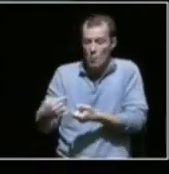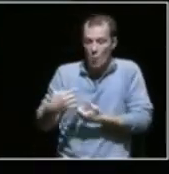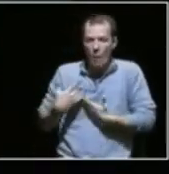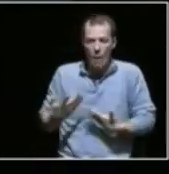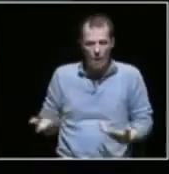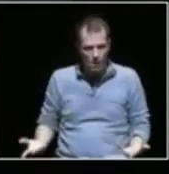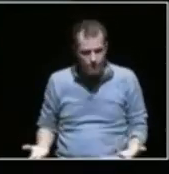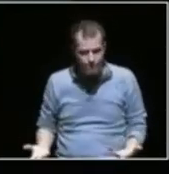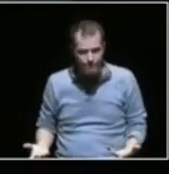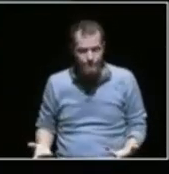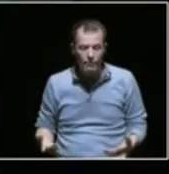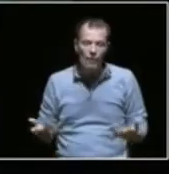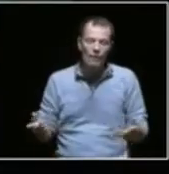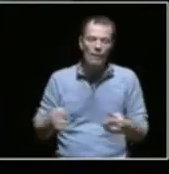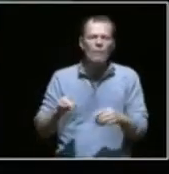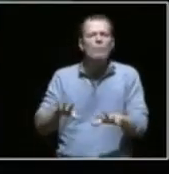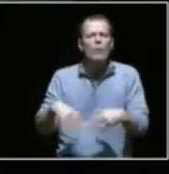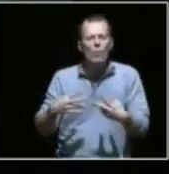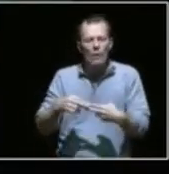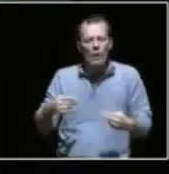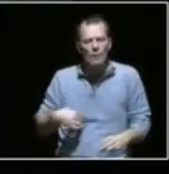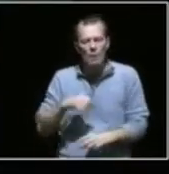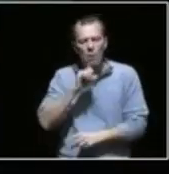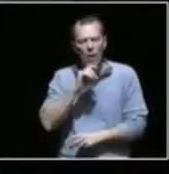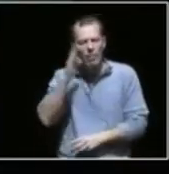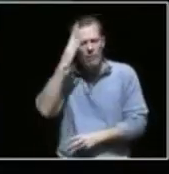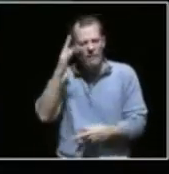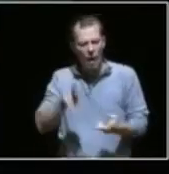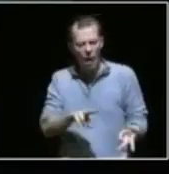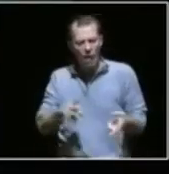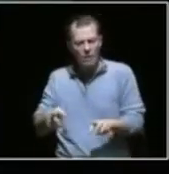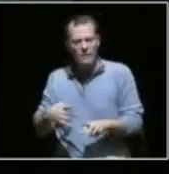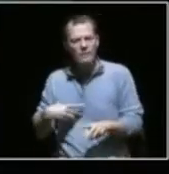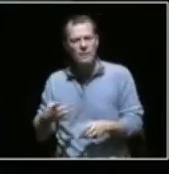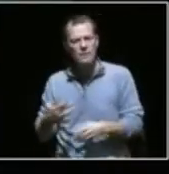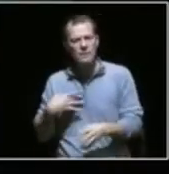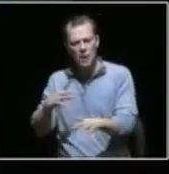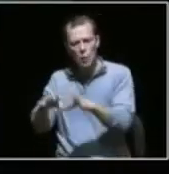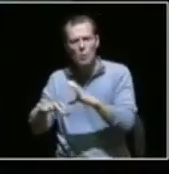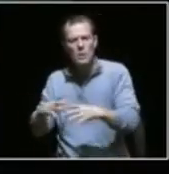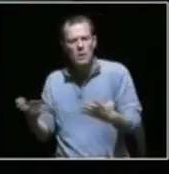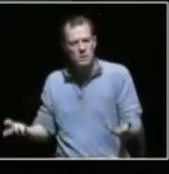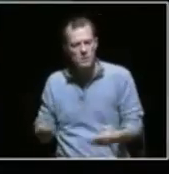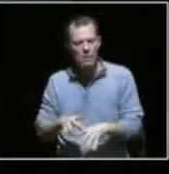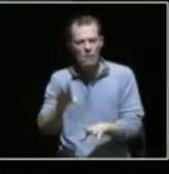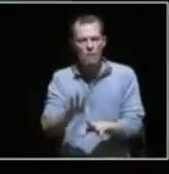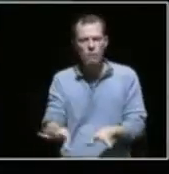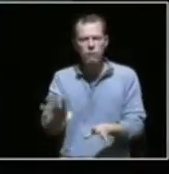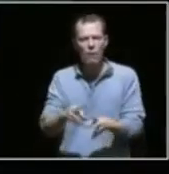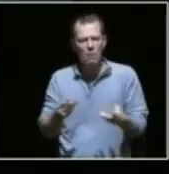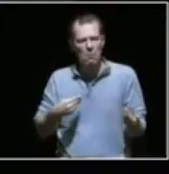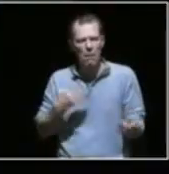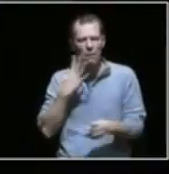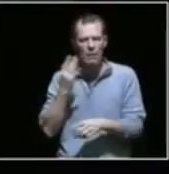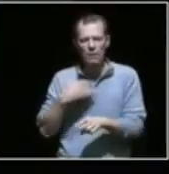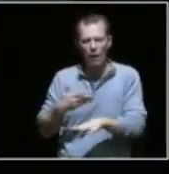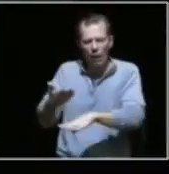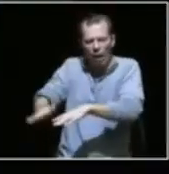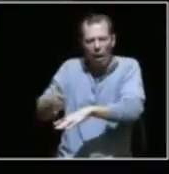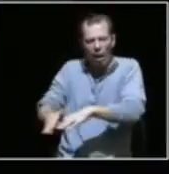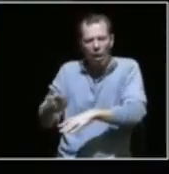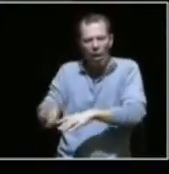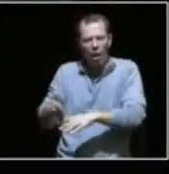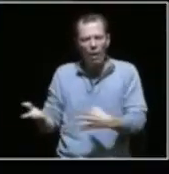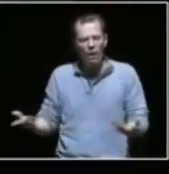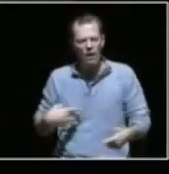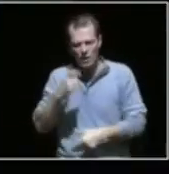notificados. Ora, não pode a Câmara prever outros canais complementares de comunicação de modo a não marginalizar